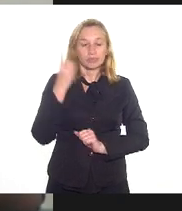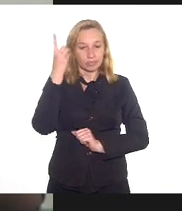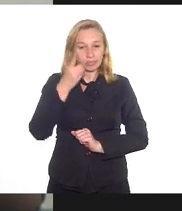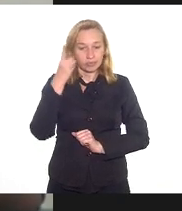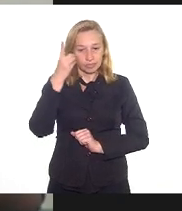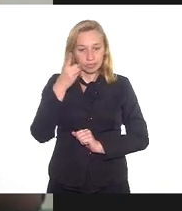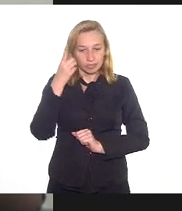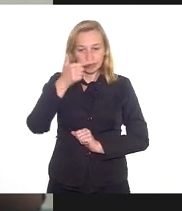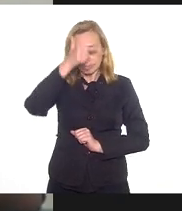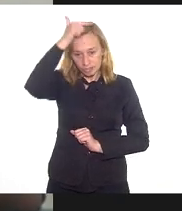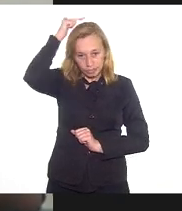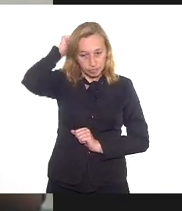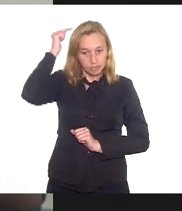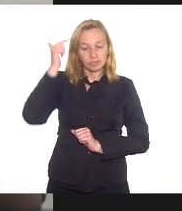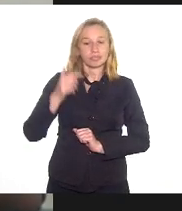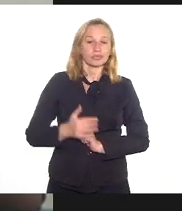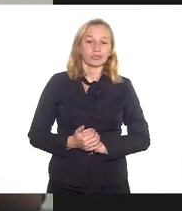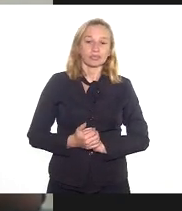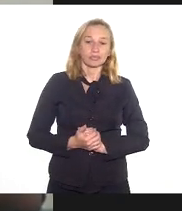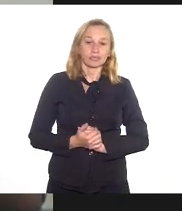Paulo